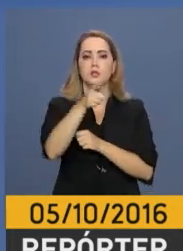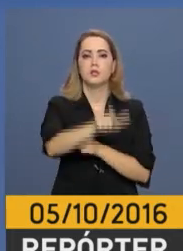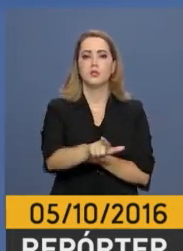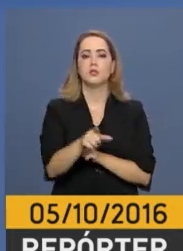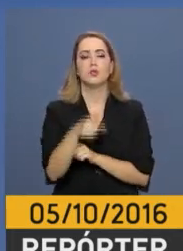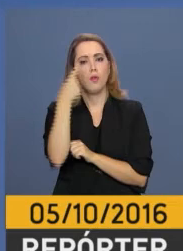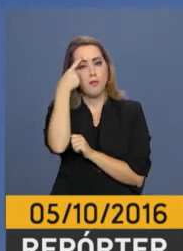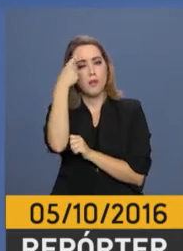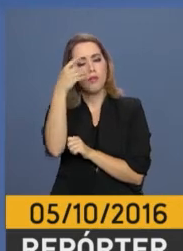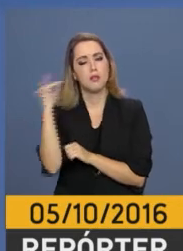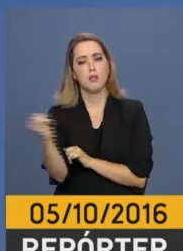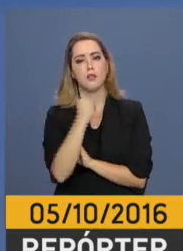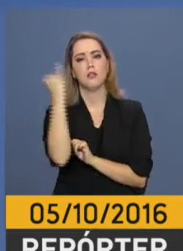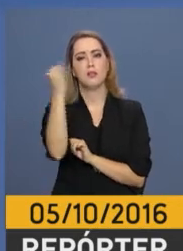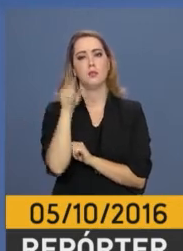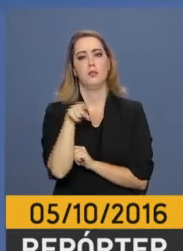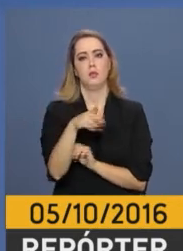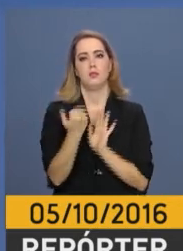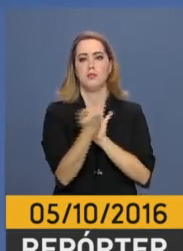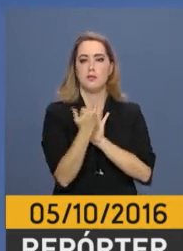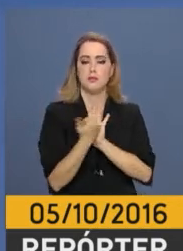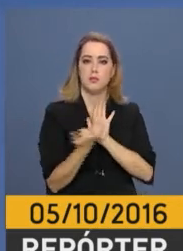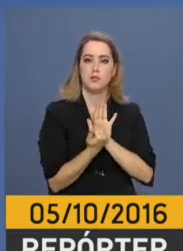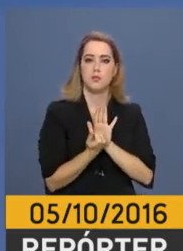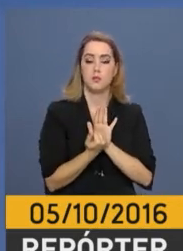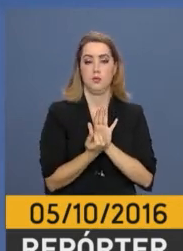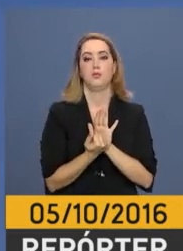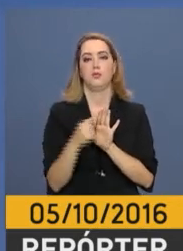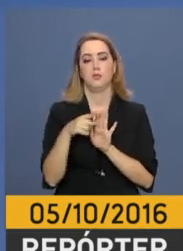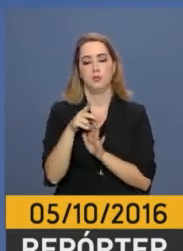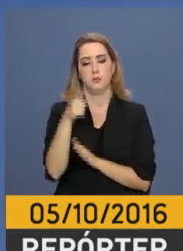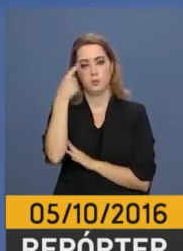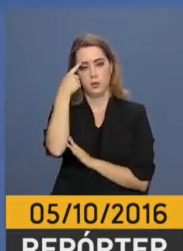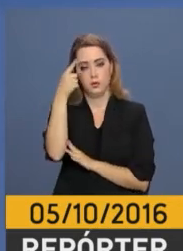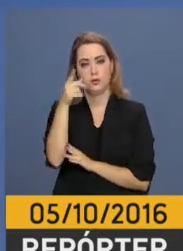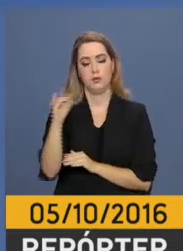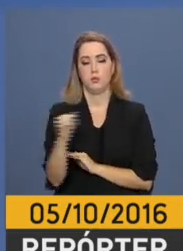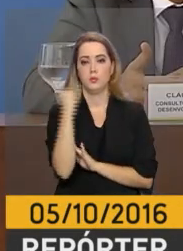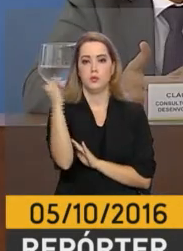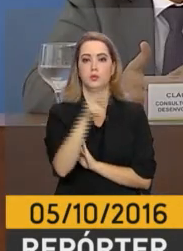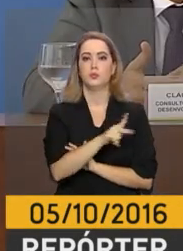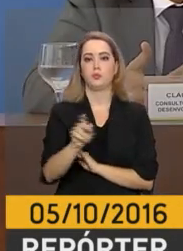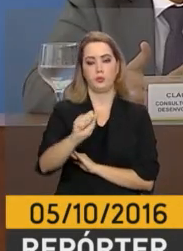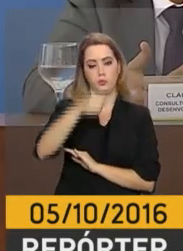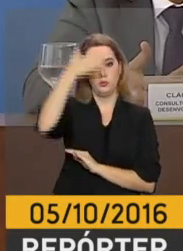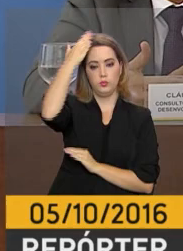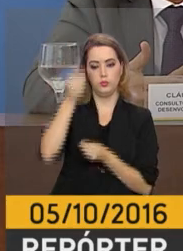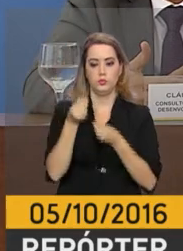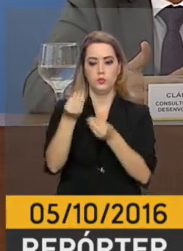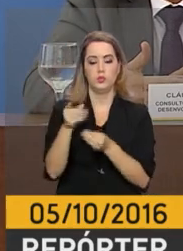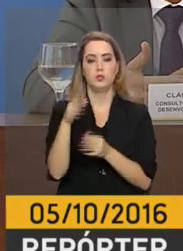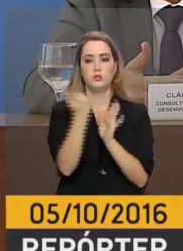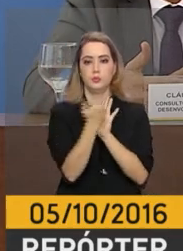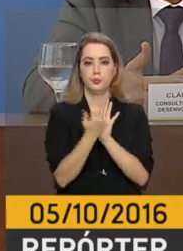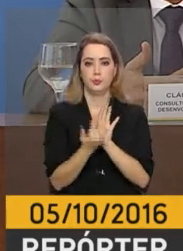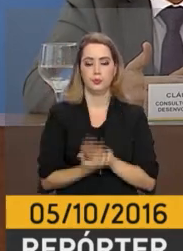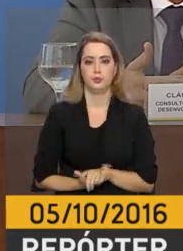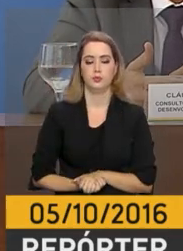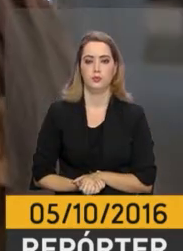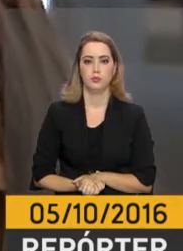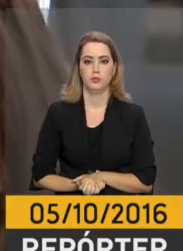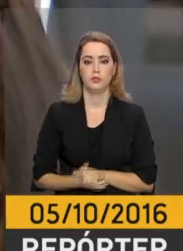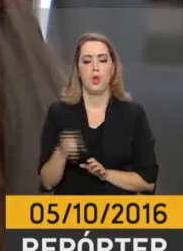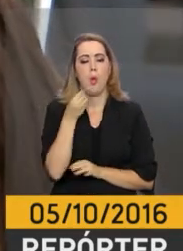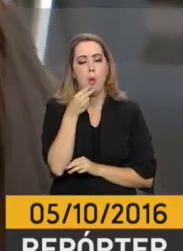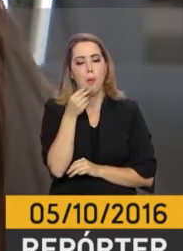desse programa ea importância que o presidente temer está dando o programa também manuela tvs e emitem bom dia